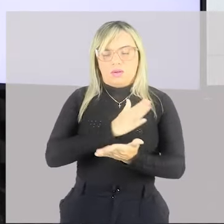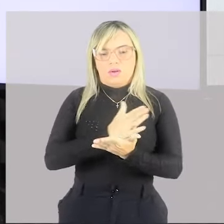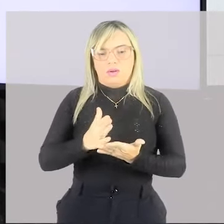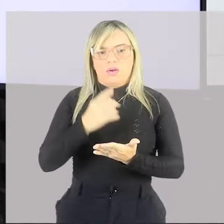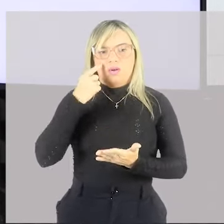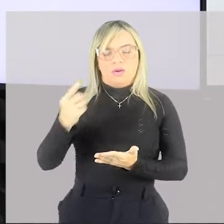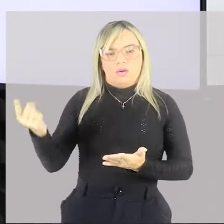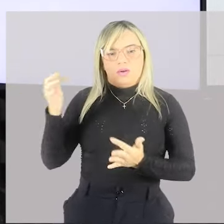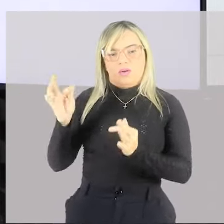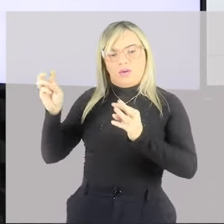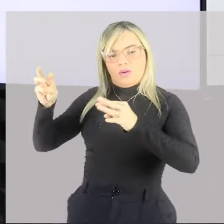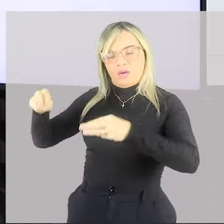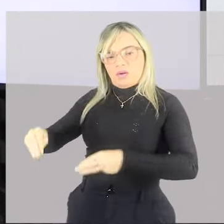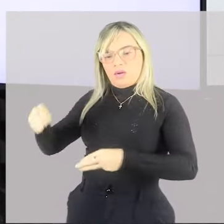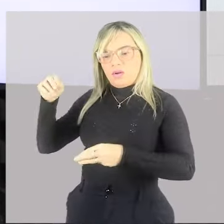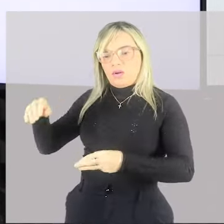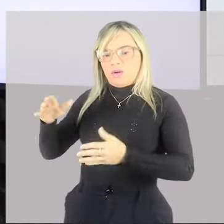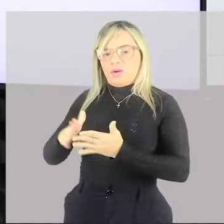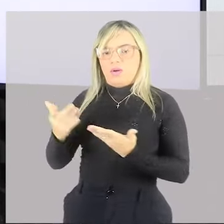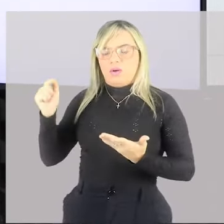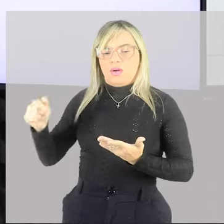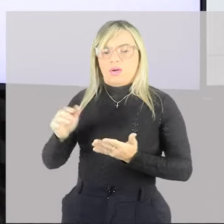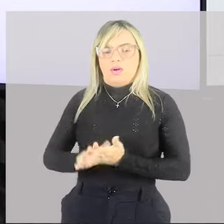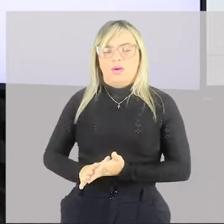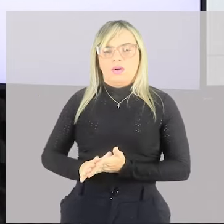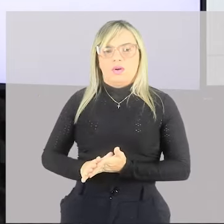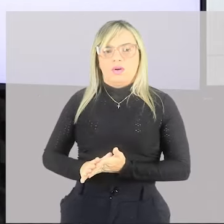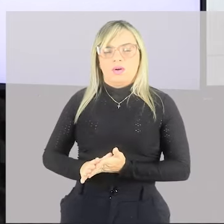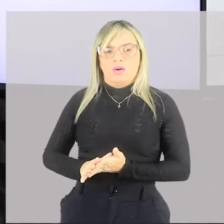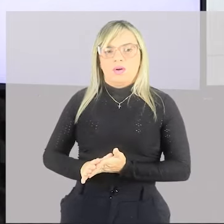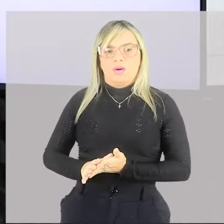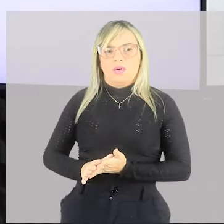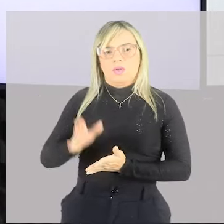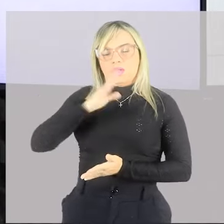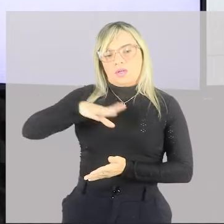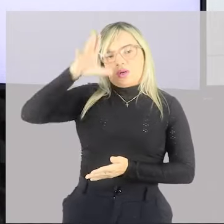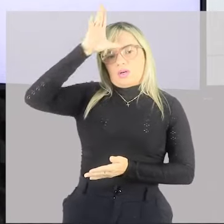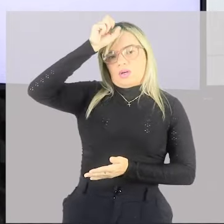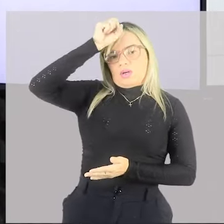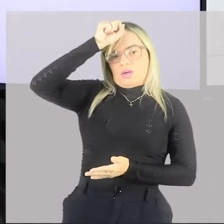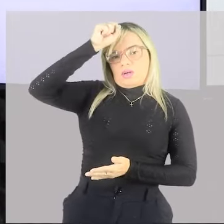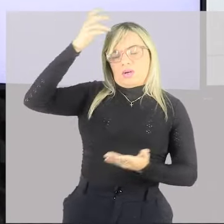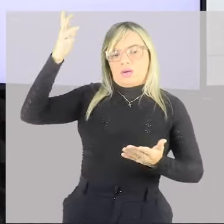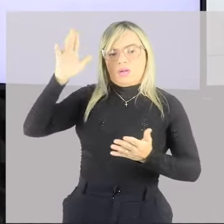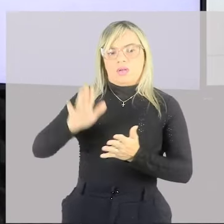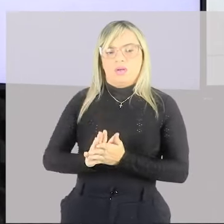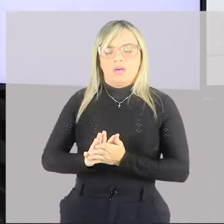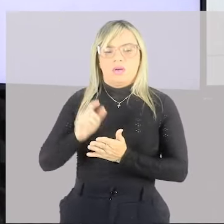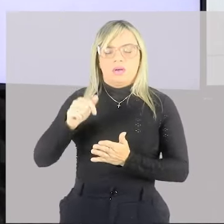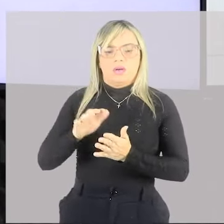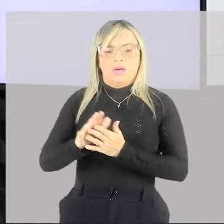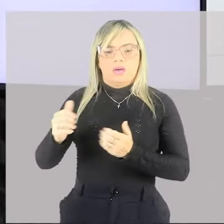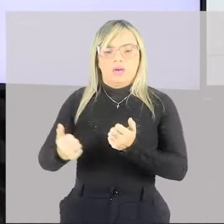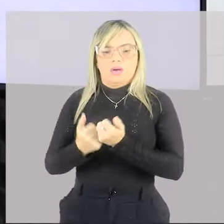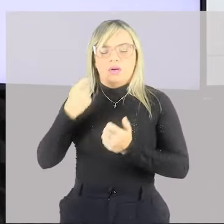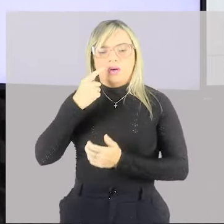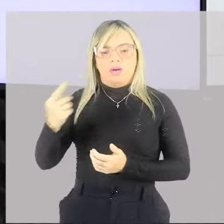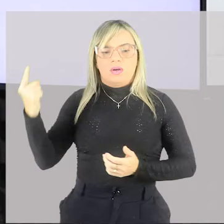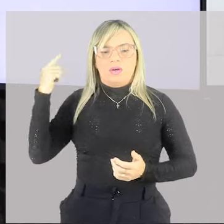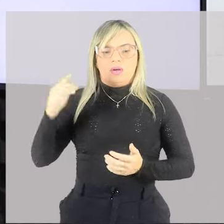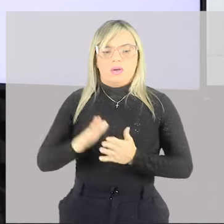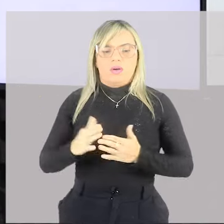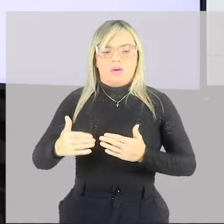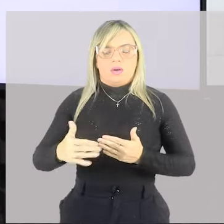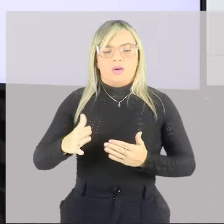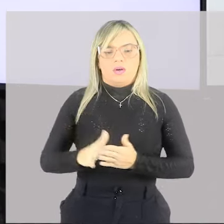mas finalizadas pelos pelos eh eh eh auxiliares dele então este aqui é o profeta do adro do Pato externo do